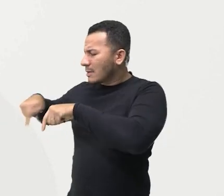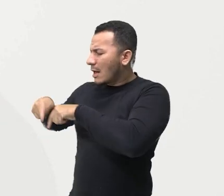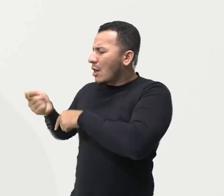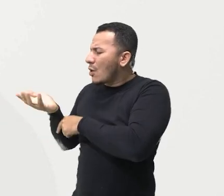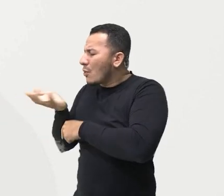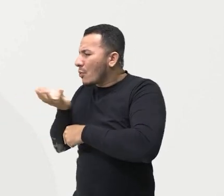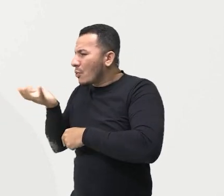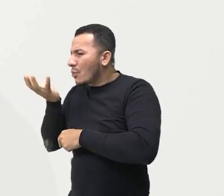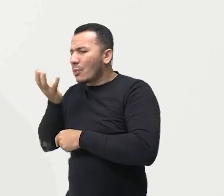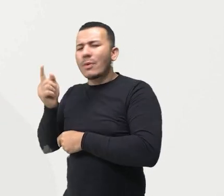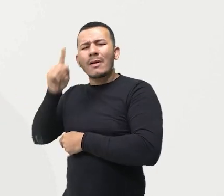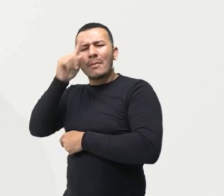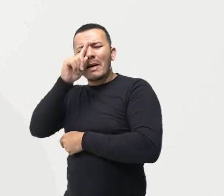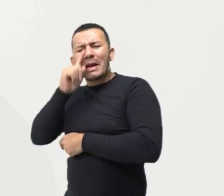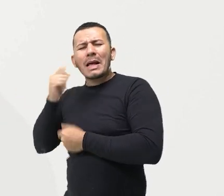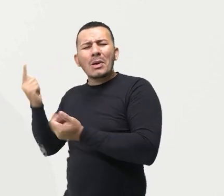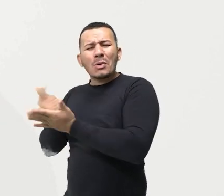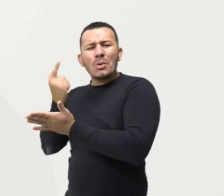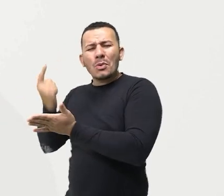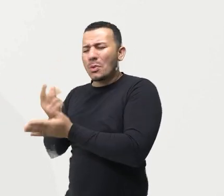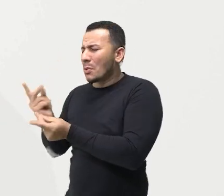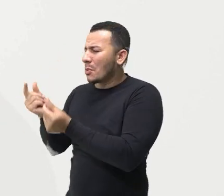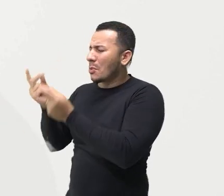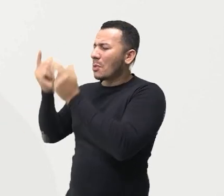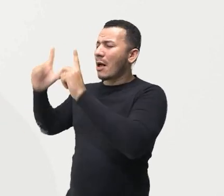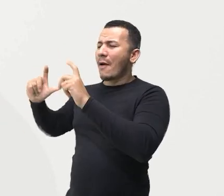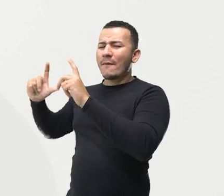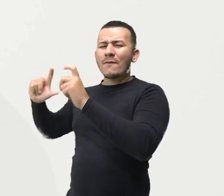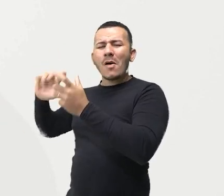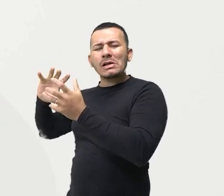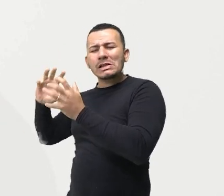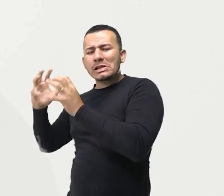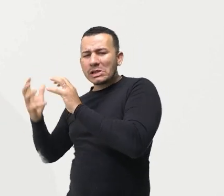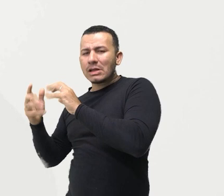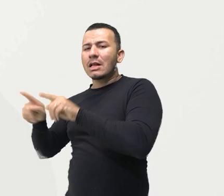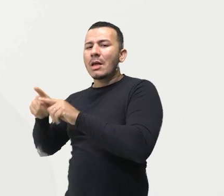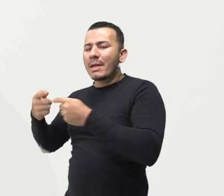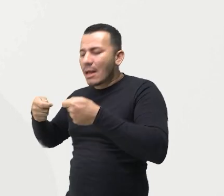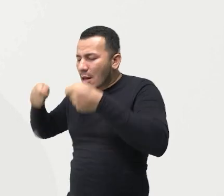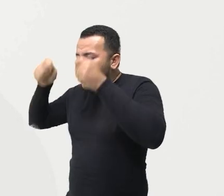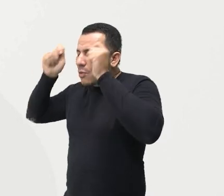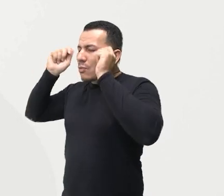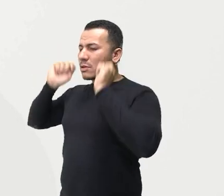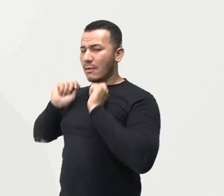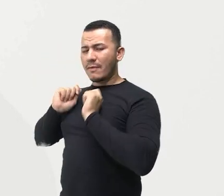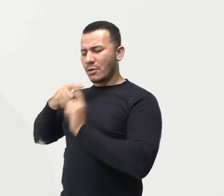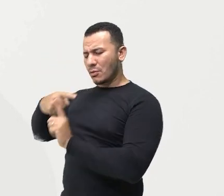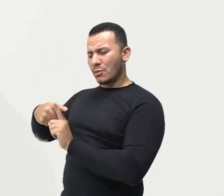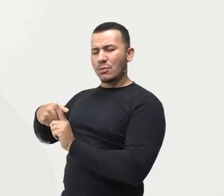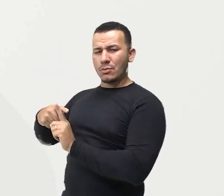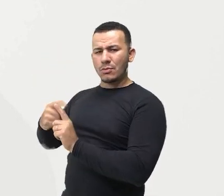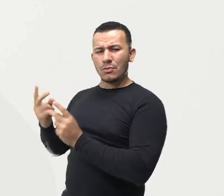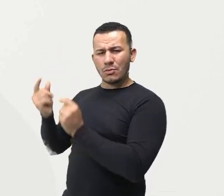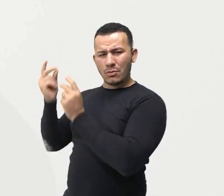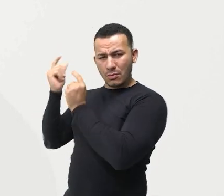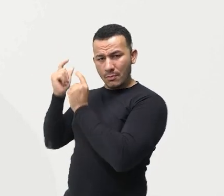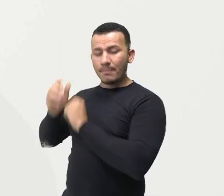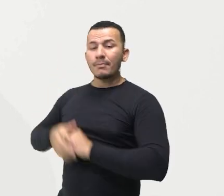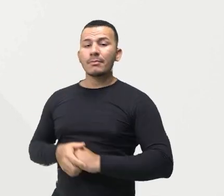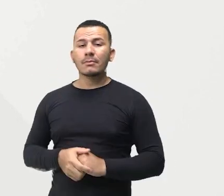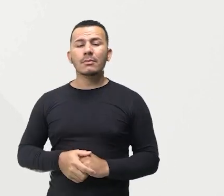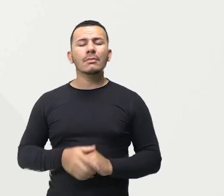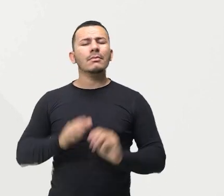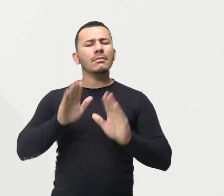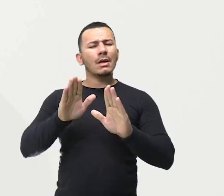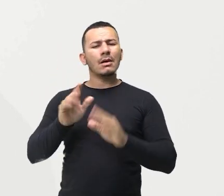poeira, livros amarelados, fotos se partindo, um crucifixo. E aí eu pergunto a vocês, gente, a